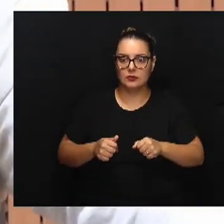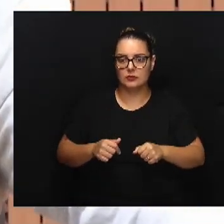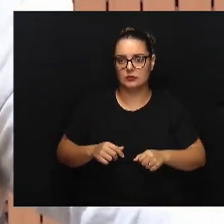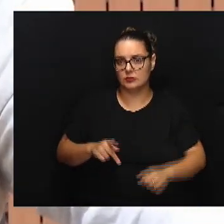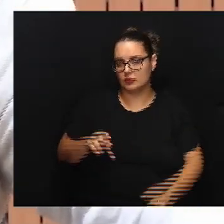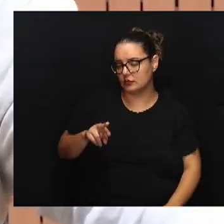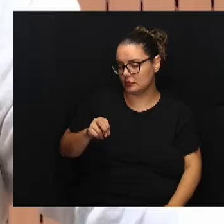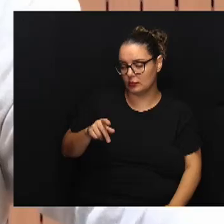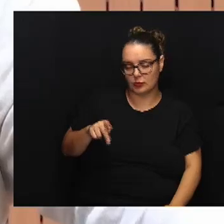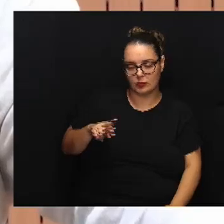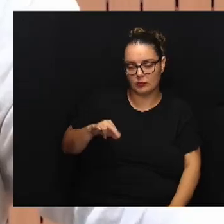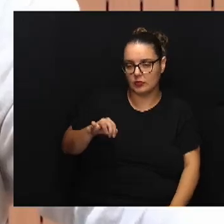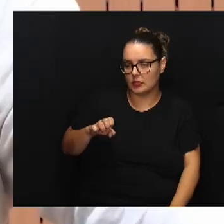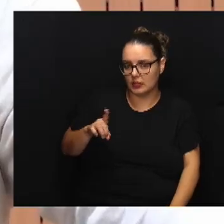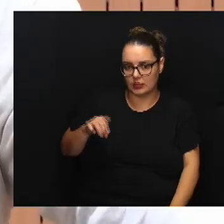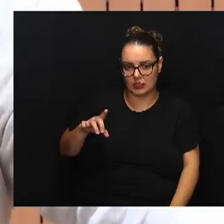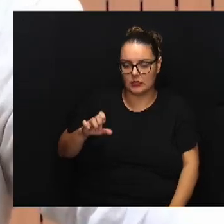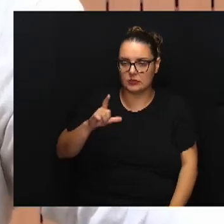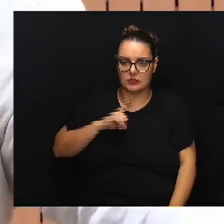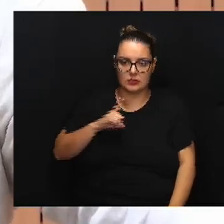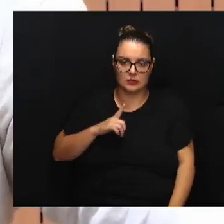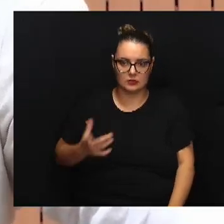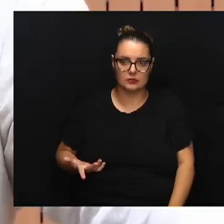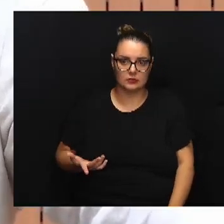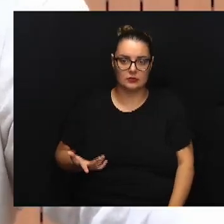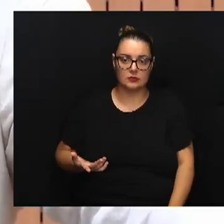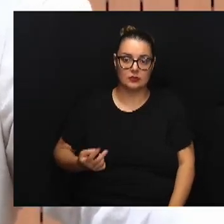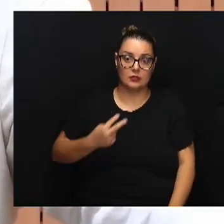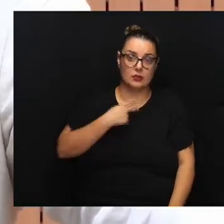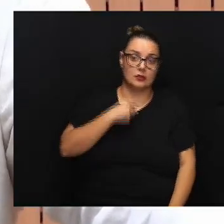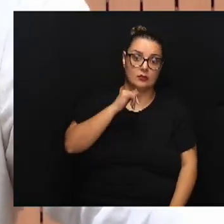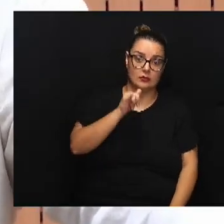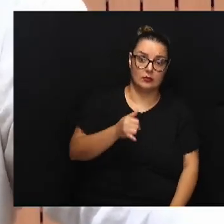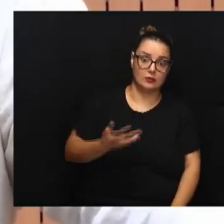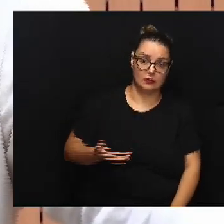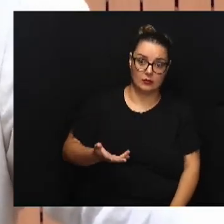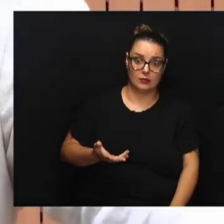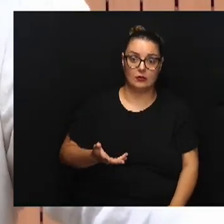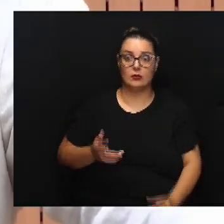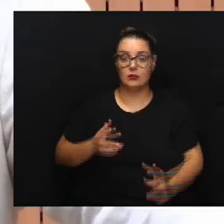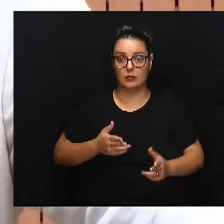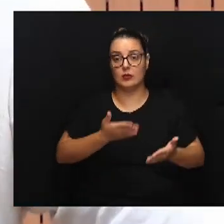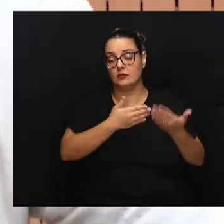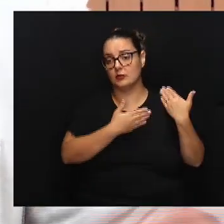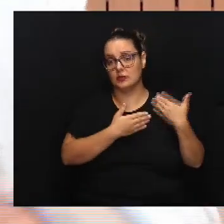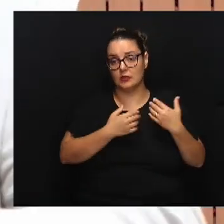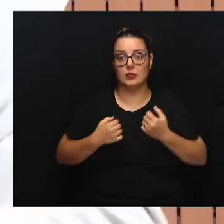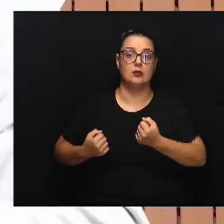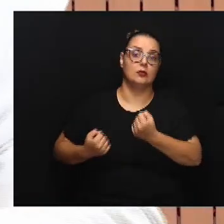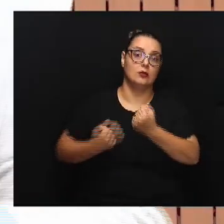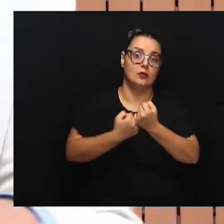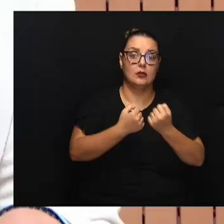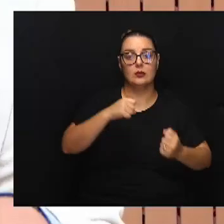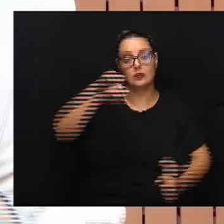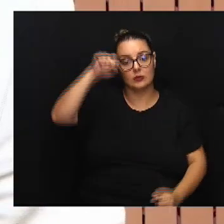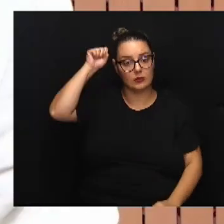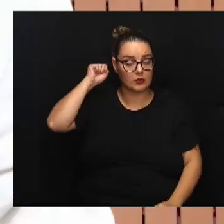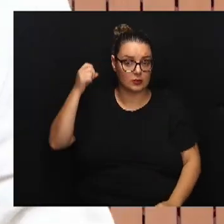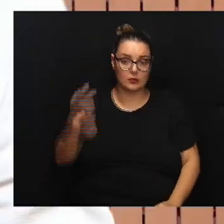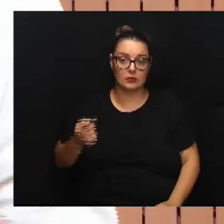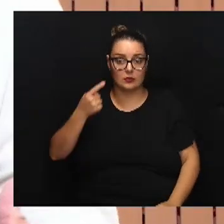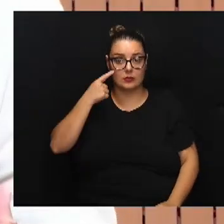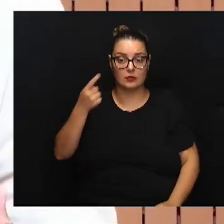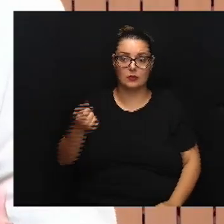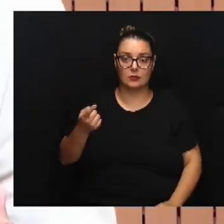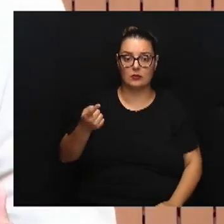propriedades. Então, nós não podemos dizer assim, mais como naquela época, é apoio aos vestibulares pensando nas diversidades. É um